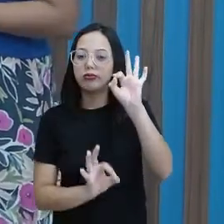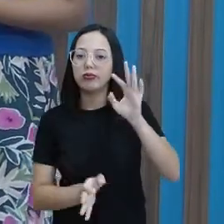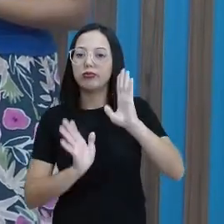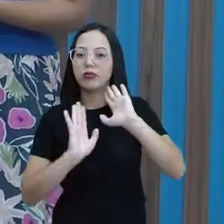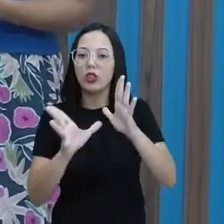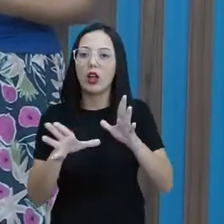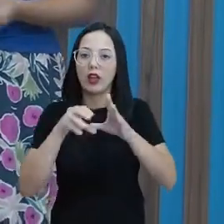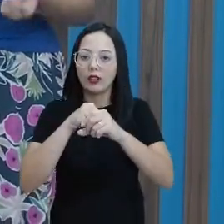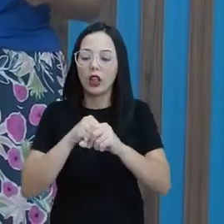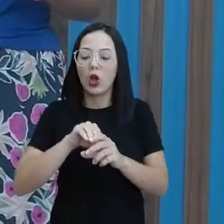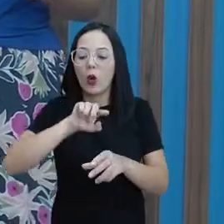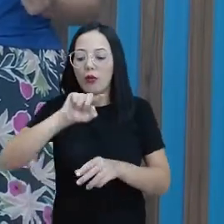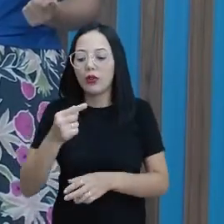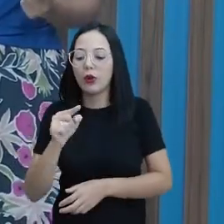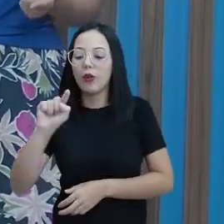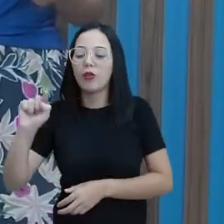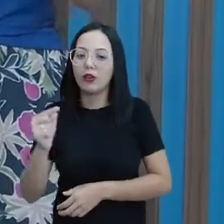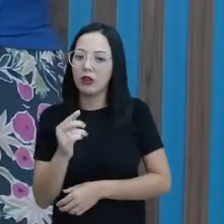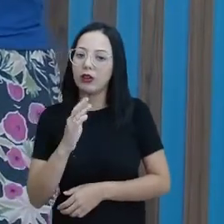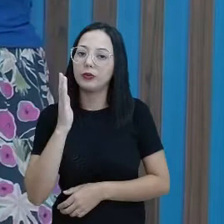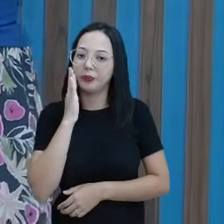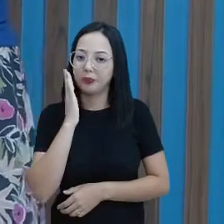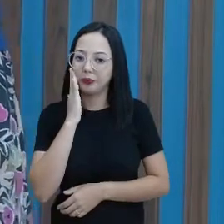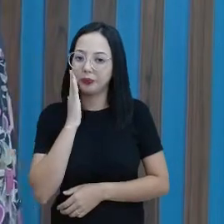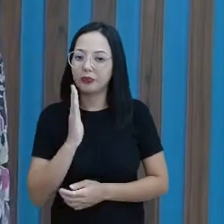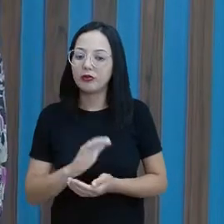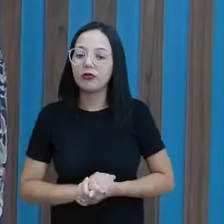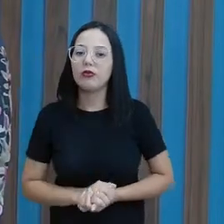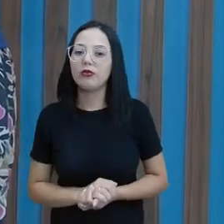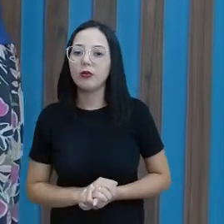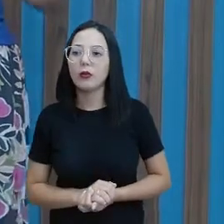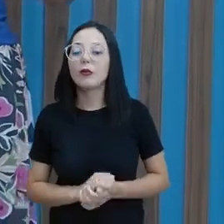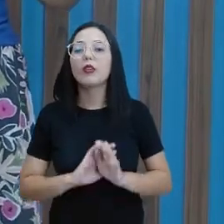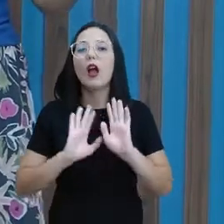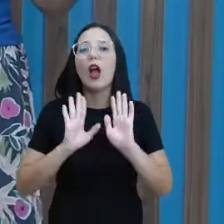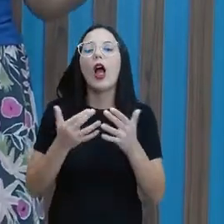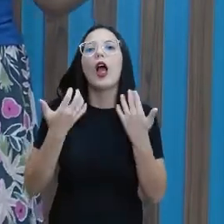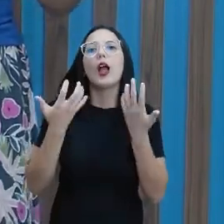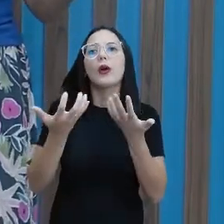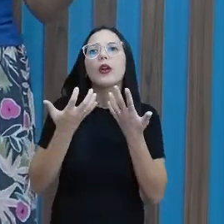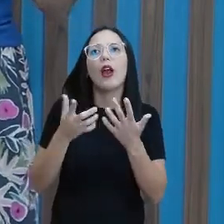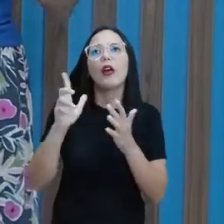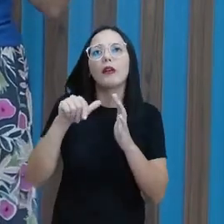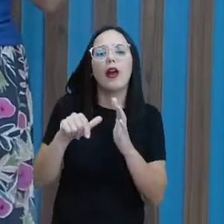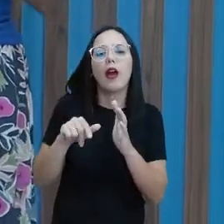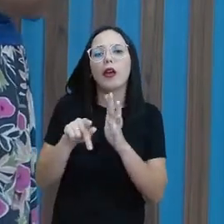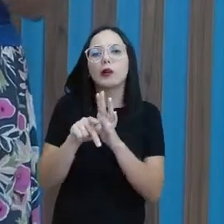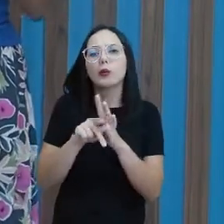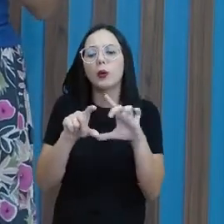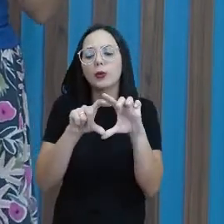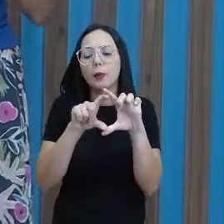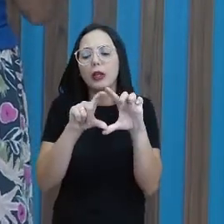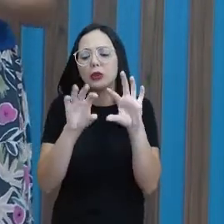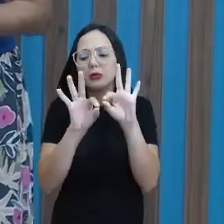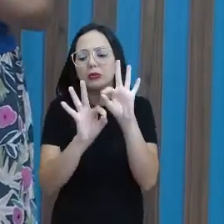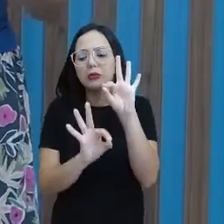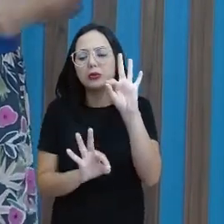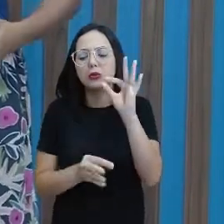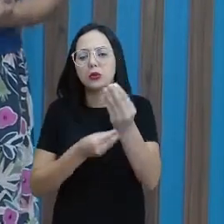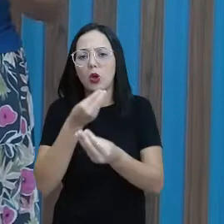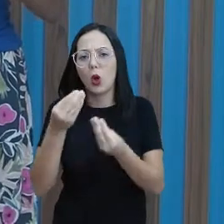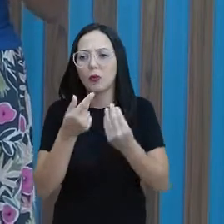já têm orações separadas por vírgula. Aí, Camila, o que é um período extenso? Eu não tenho como dizer um